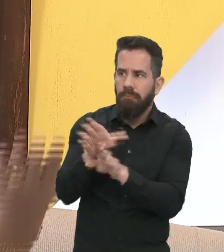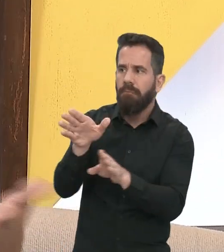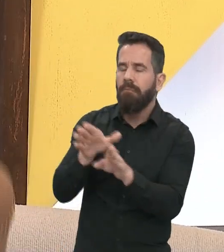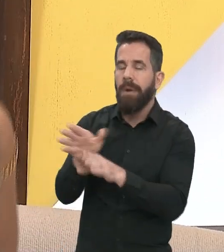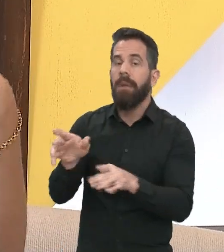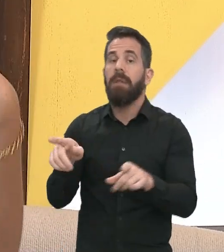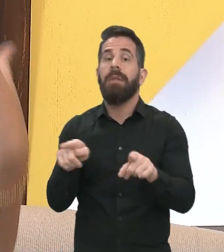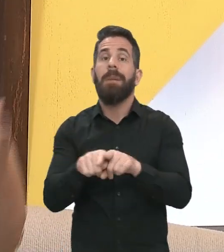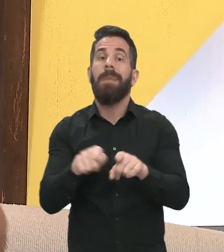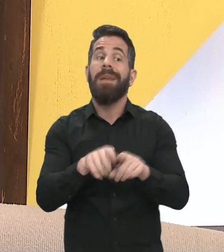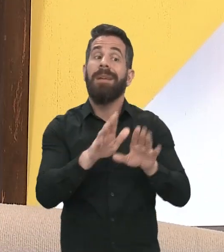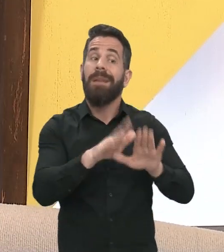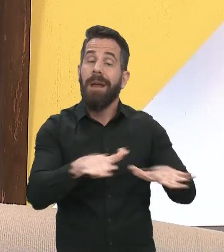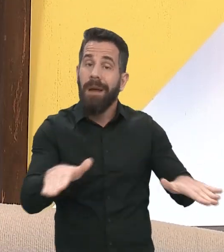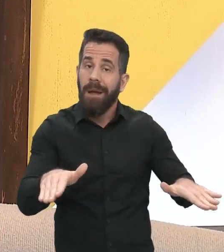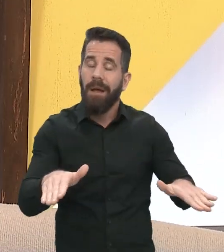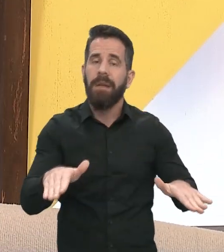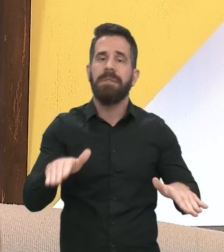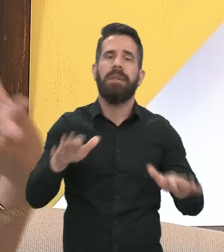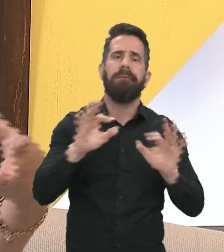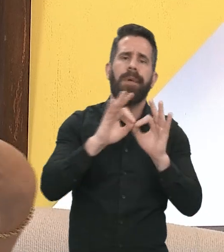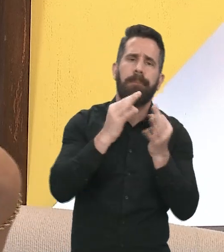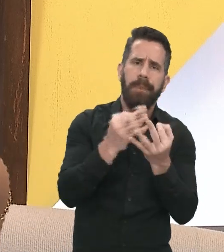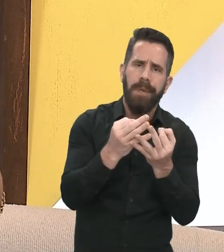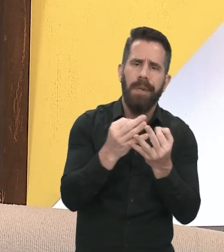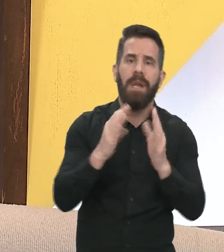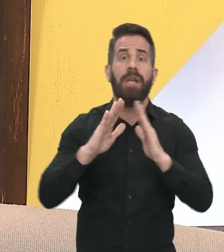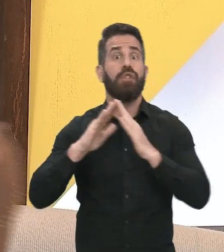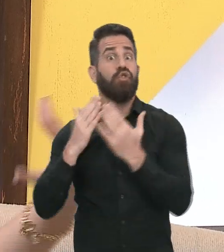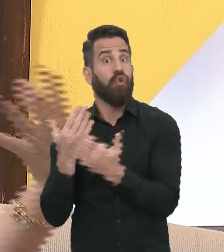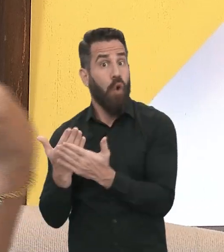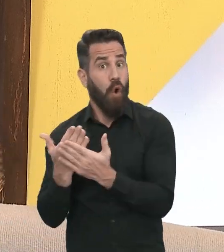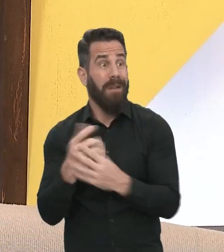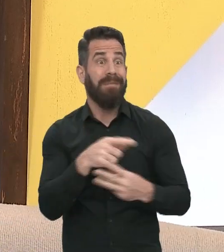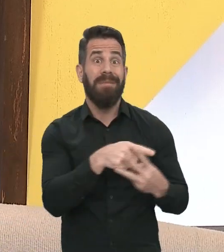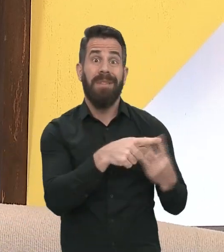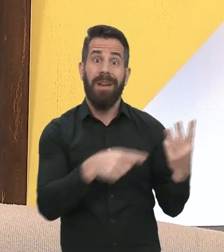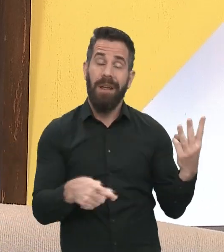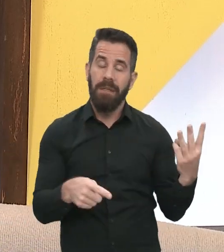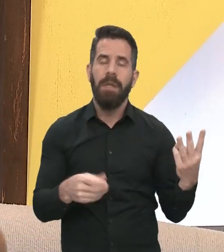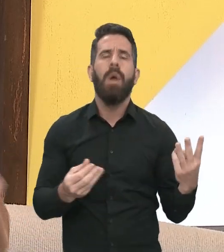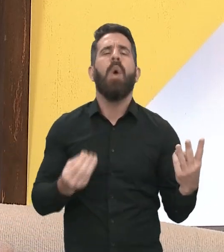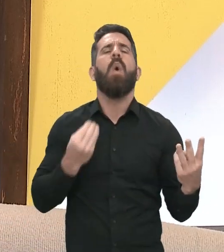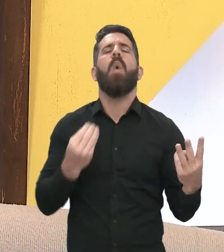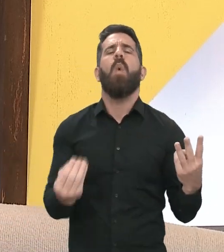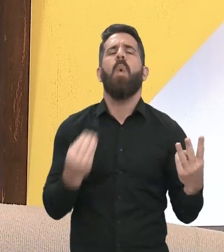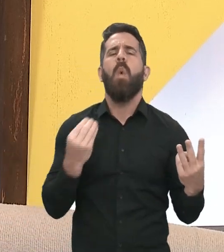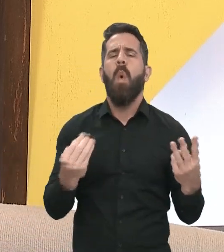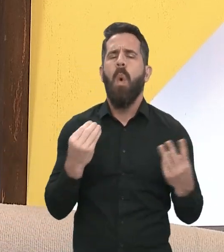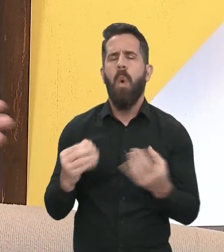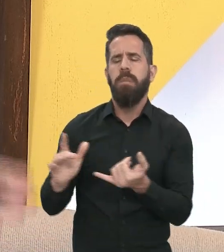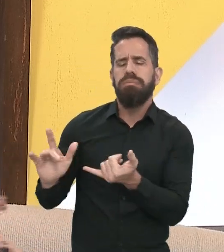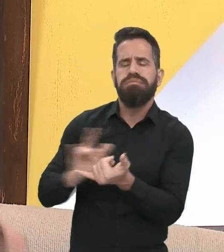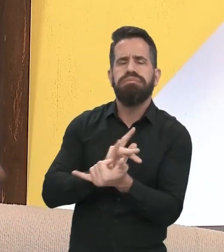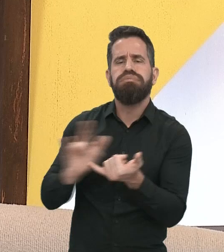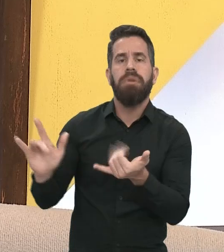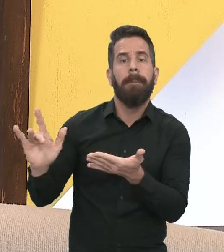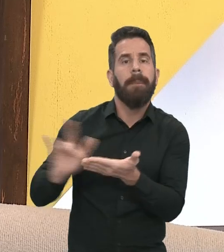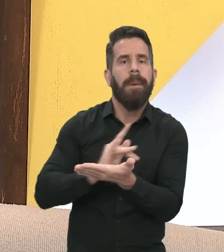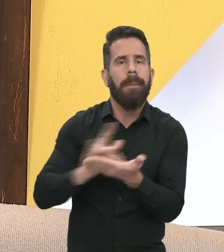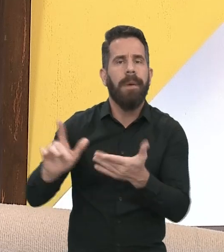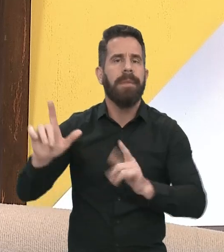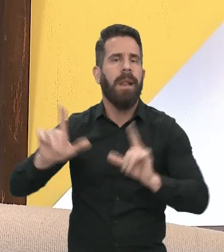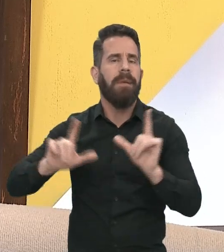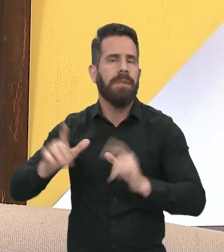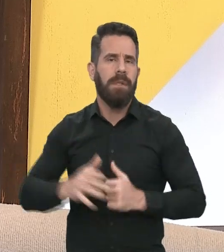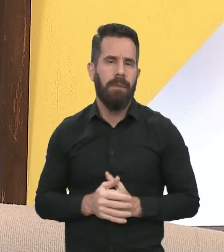e as famílias e as próprias escolas consigam lidar com essas telas da melhor forma possível. Então, você citou o